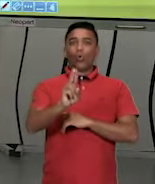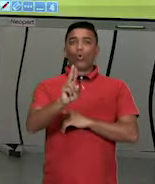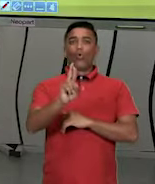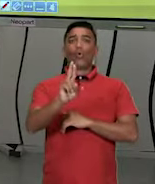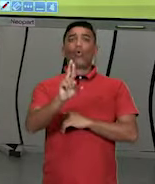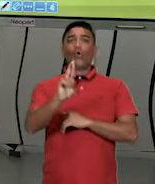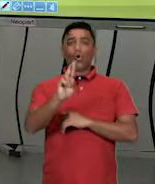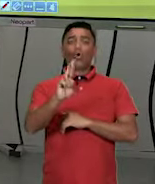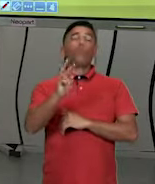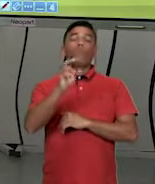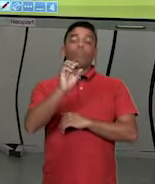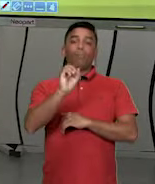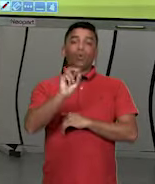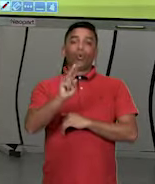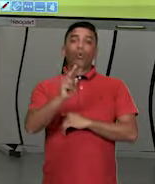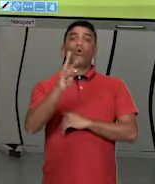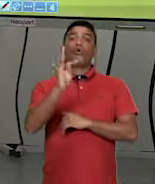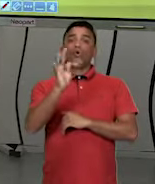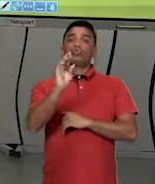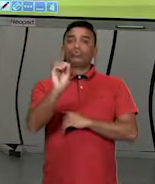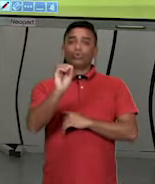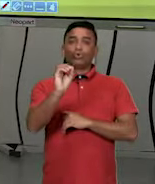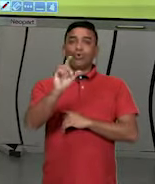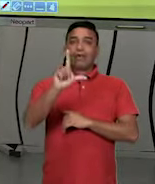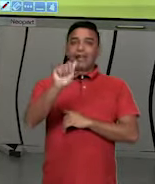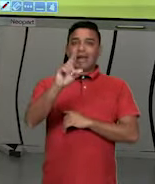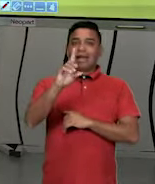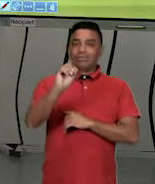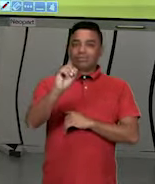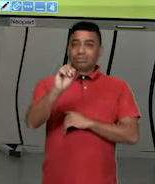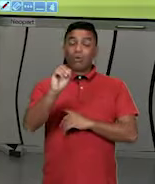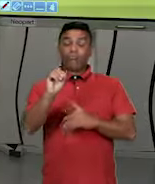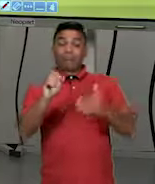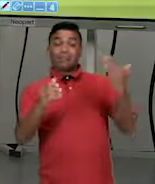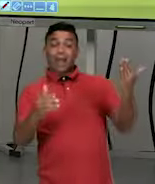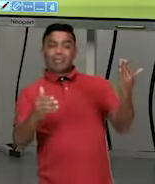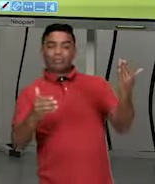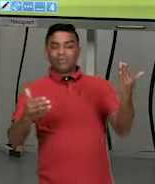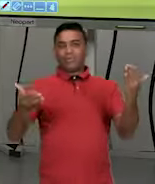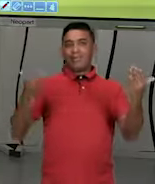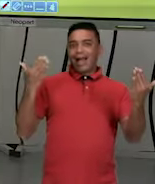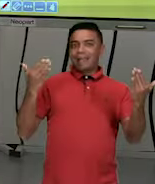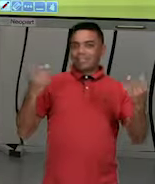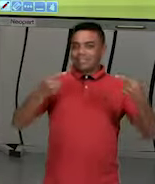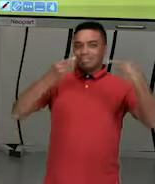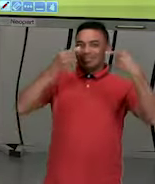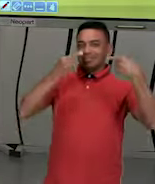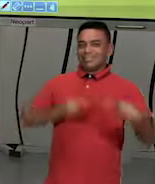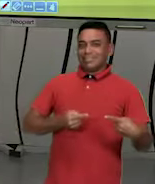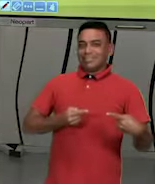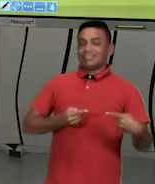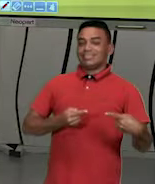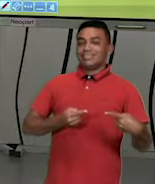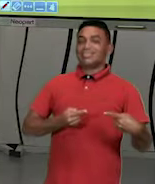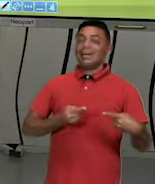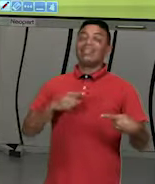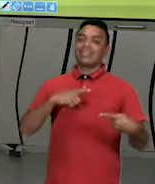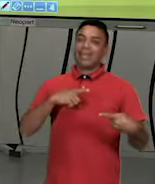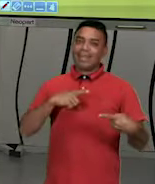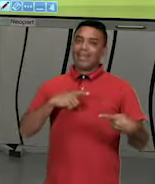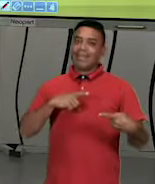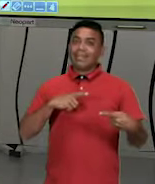vai trazer essa contraposição. Então, eu tenho um lado e eu tenho por outro lado, ou seja, estou